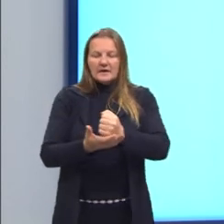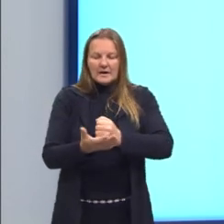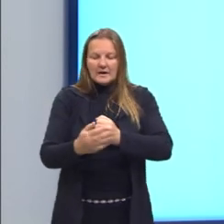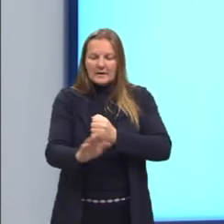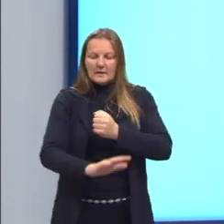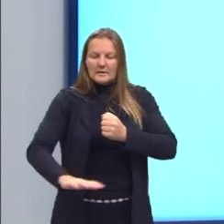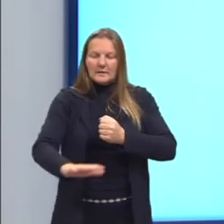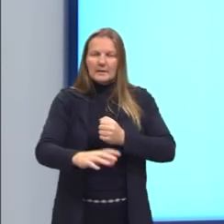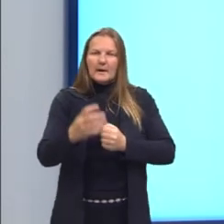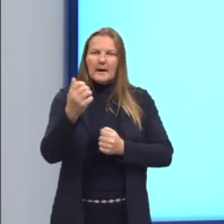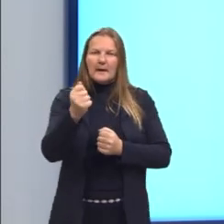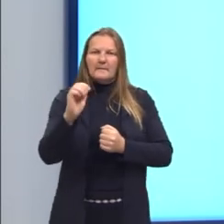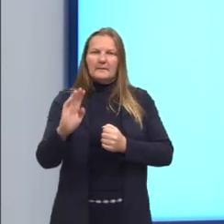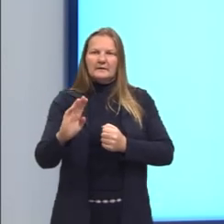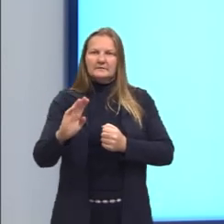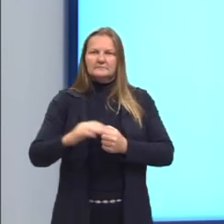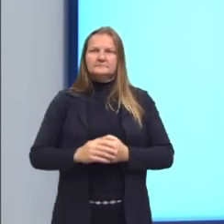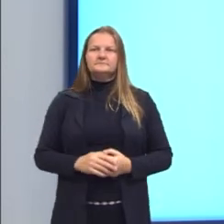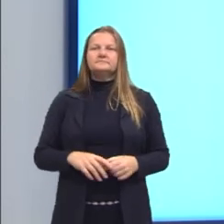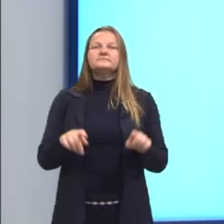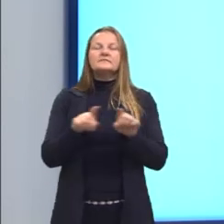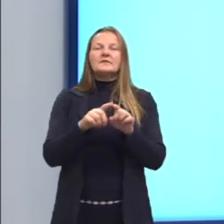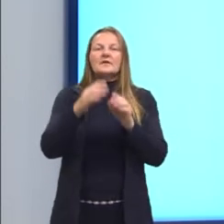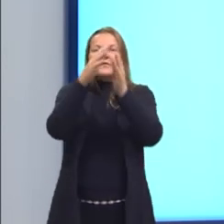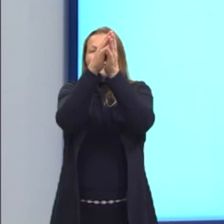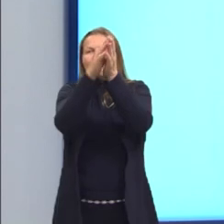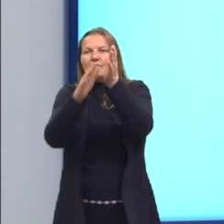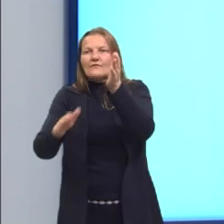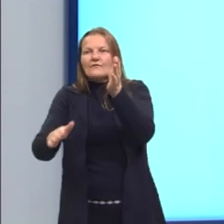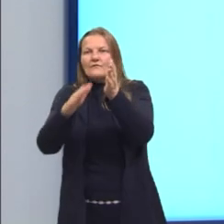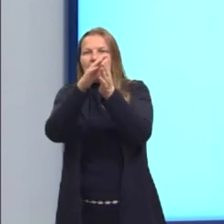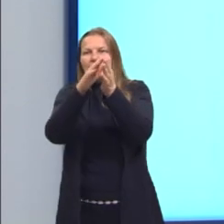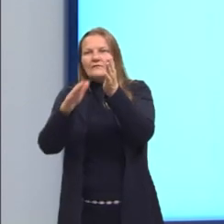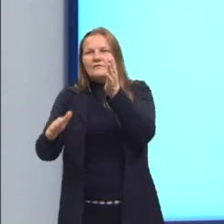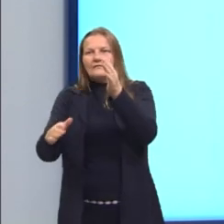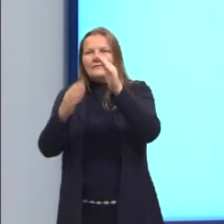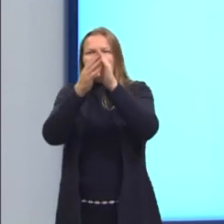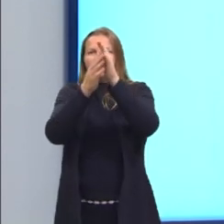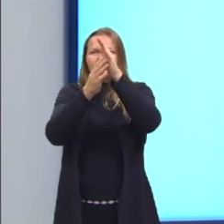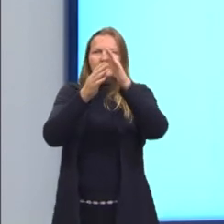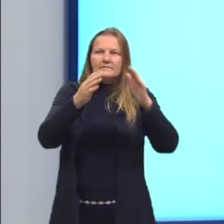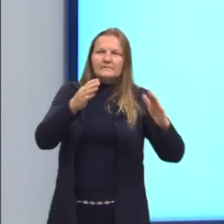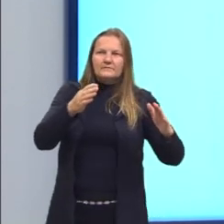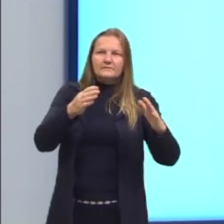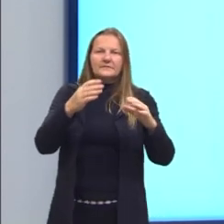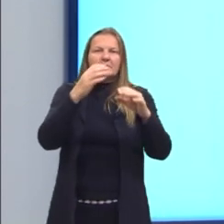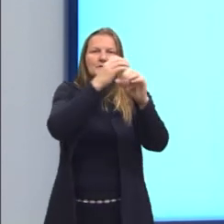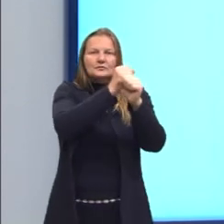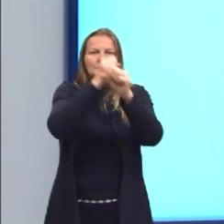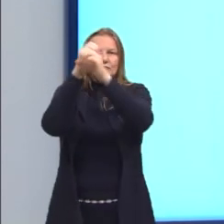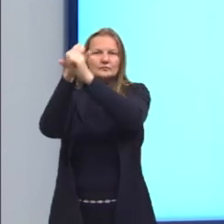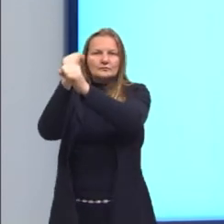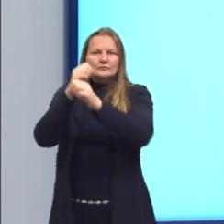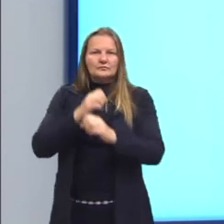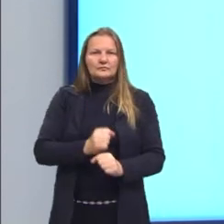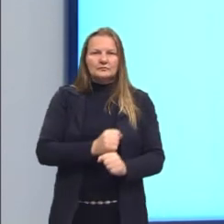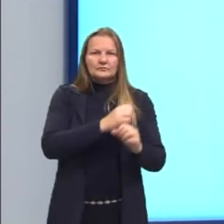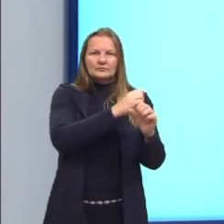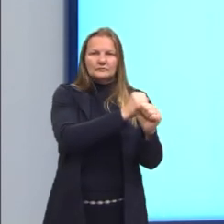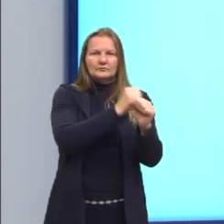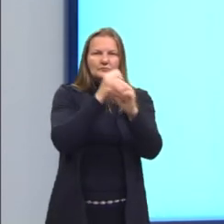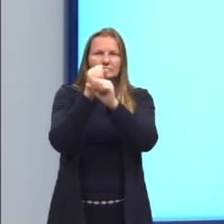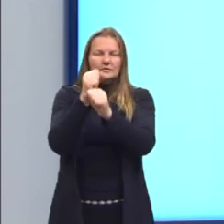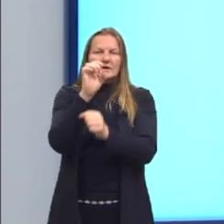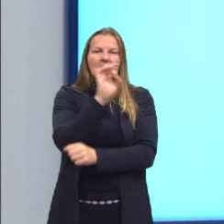base AB a área das faces laterais de uma pirâmide é obtida pela soma de todas as áreas